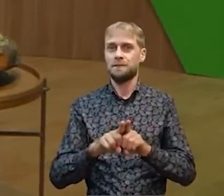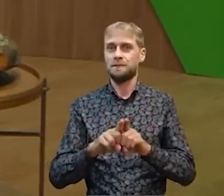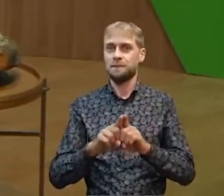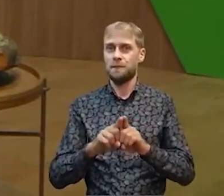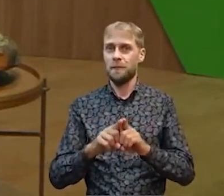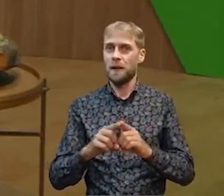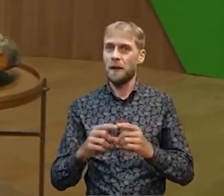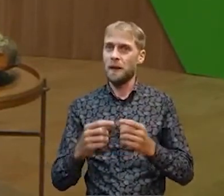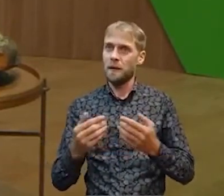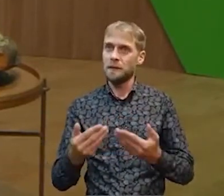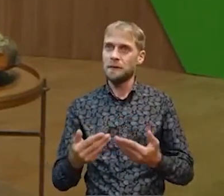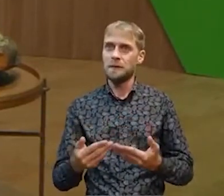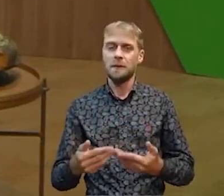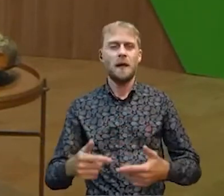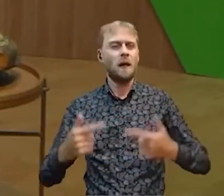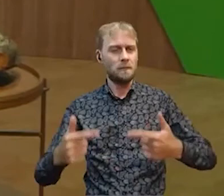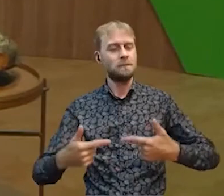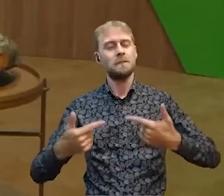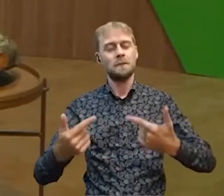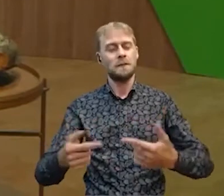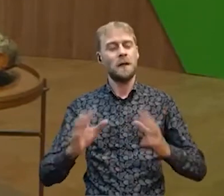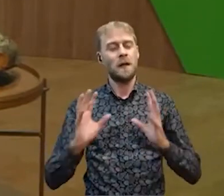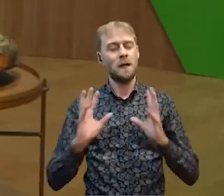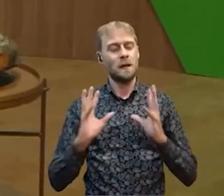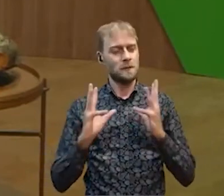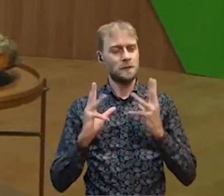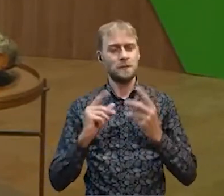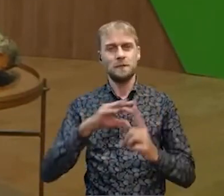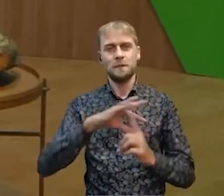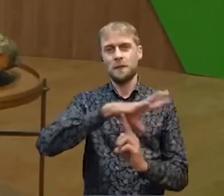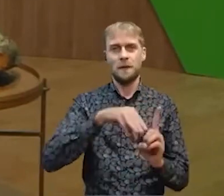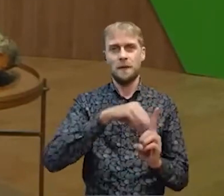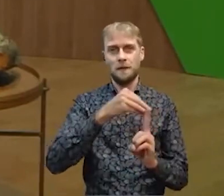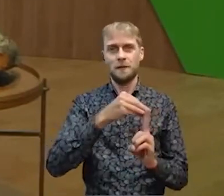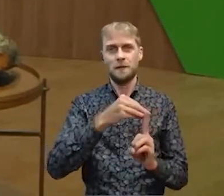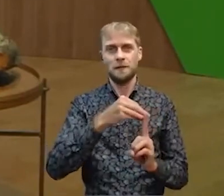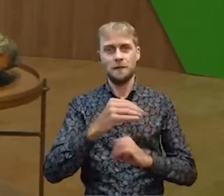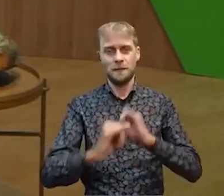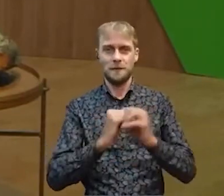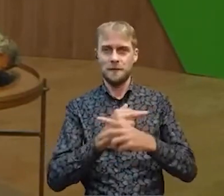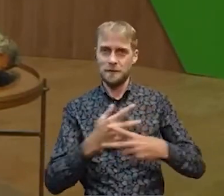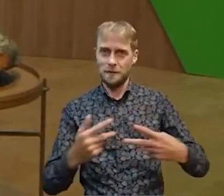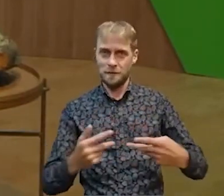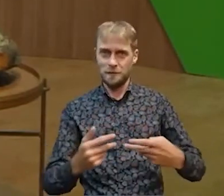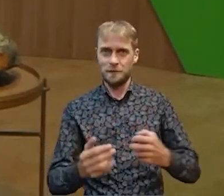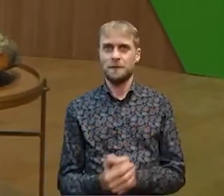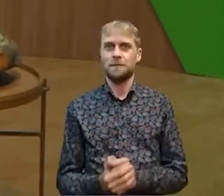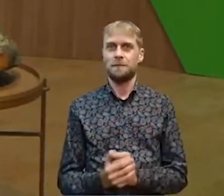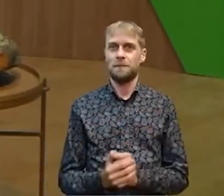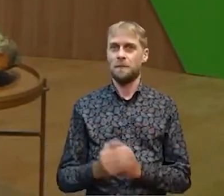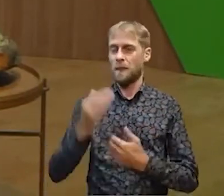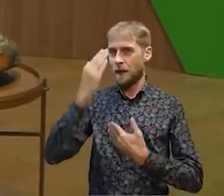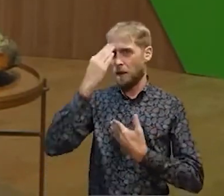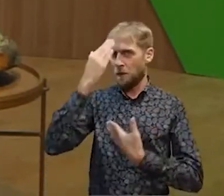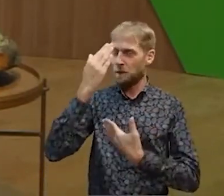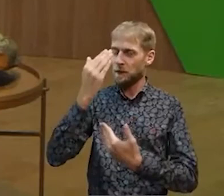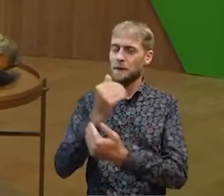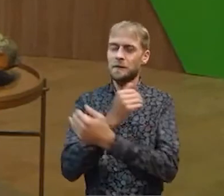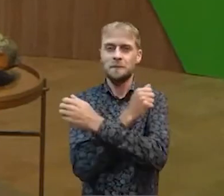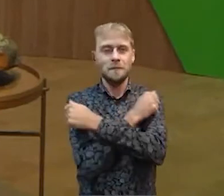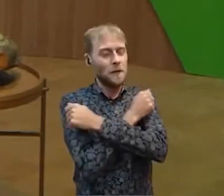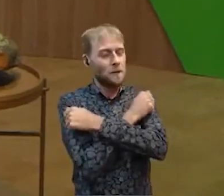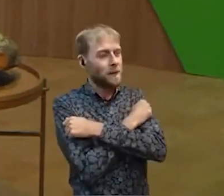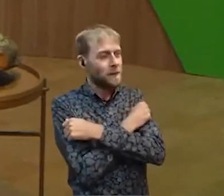o sucesso total da AgroTeam 100% digital. Obrigado, Sérgio. Dá um abraço aí à